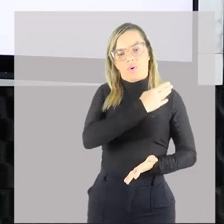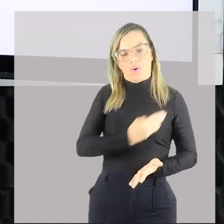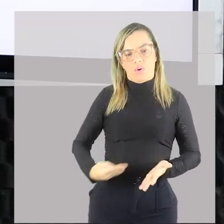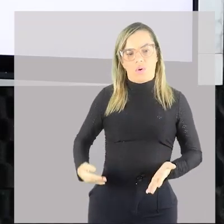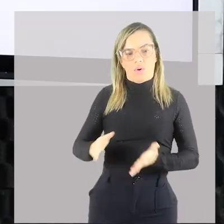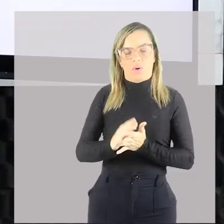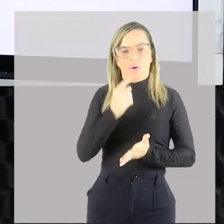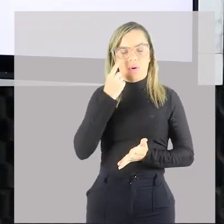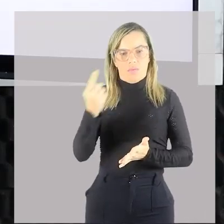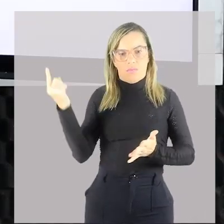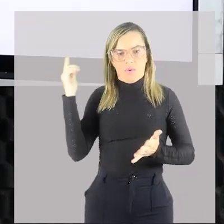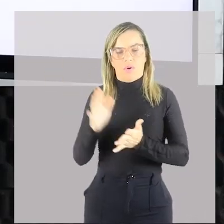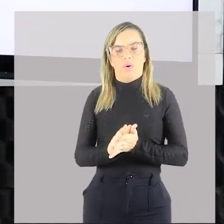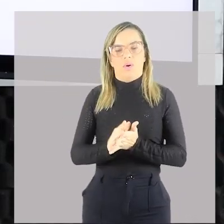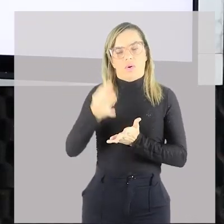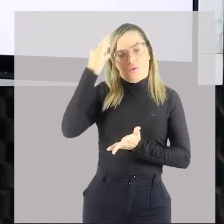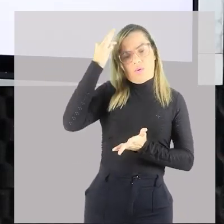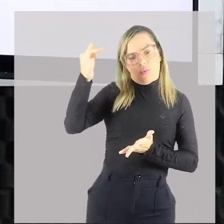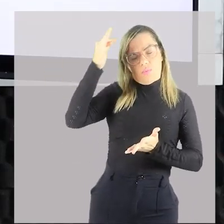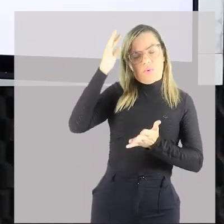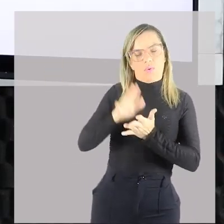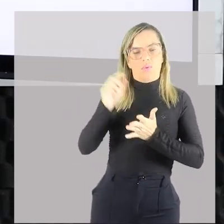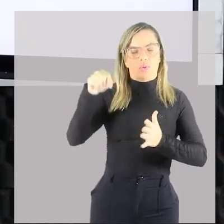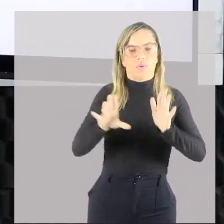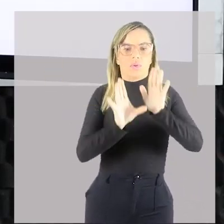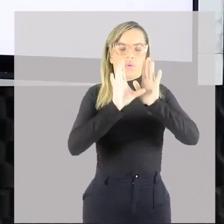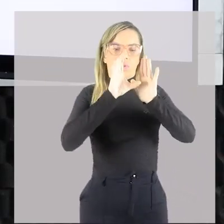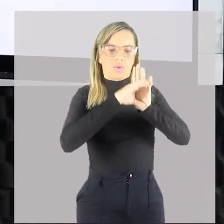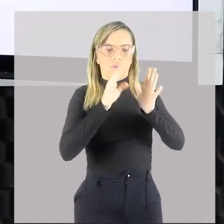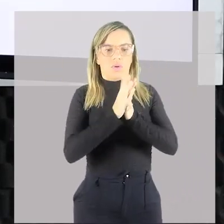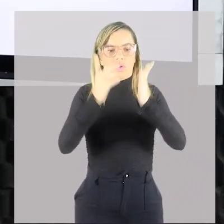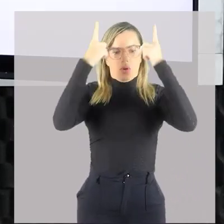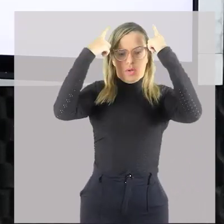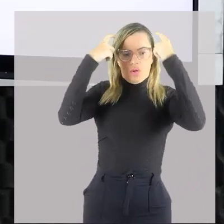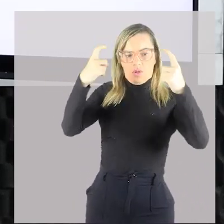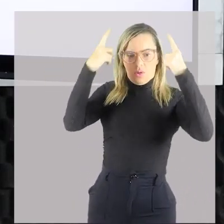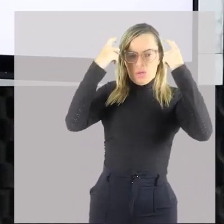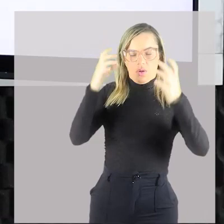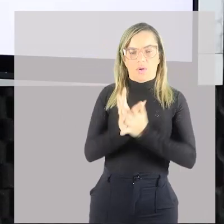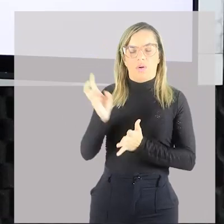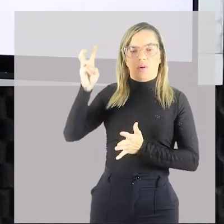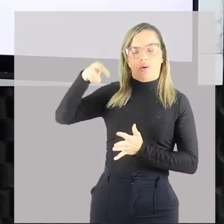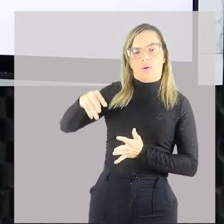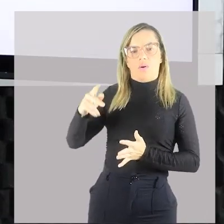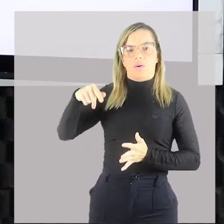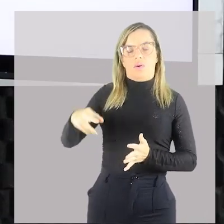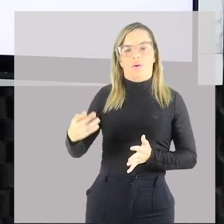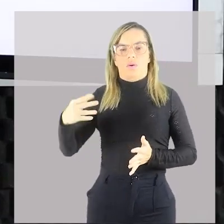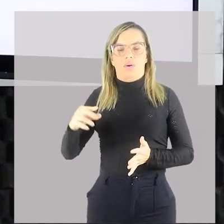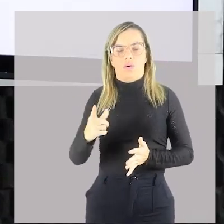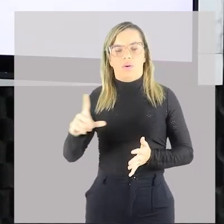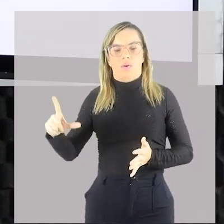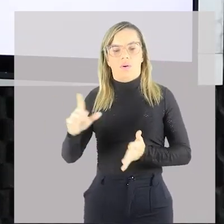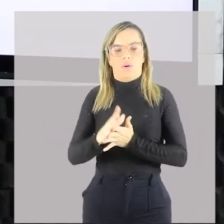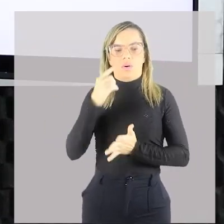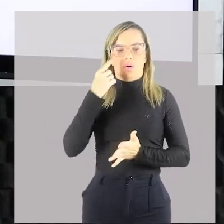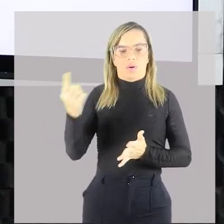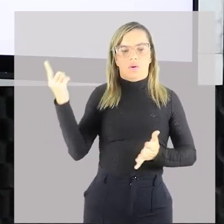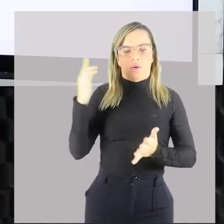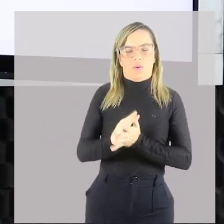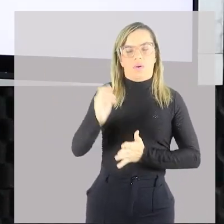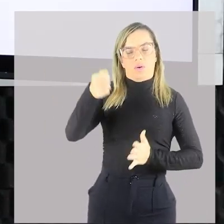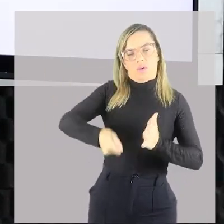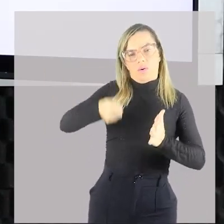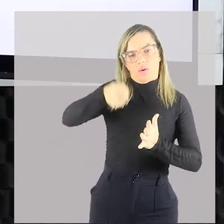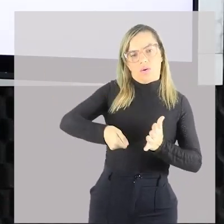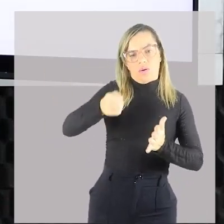de Maquiavel também ter uma concepção meio de que violência, de autoridade através da imposição da força,